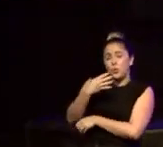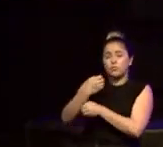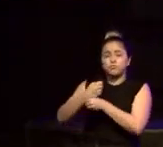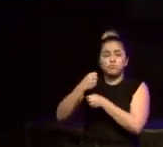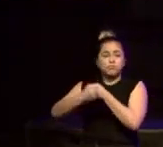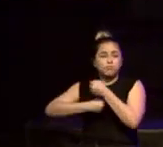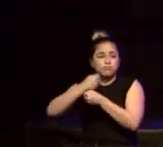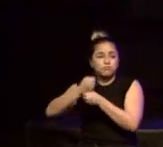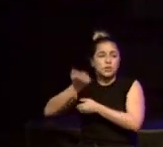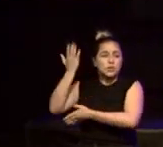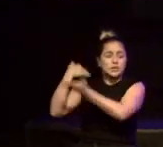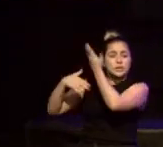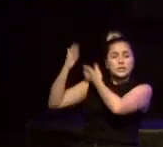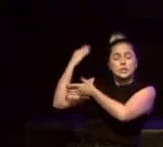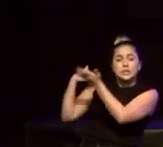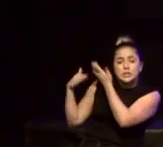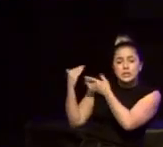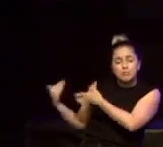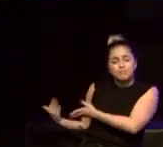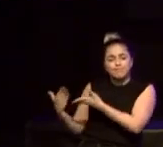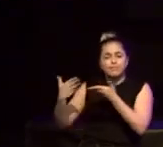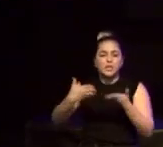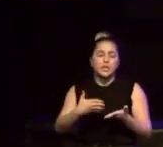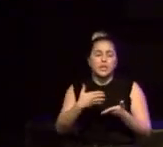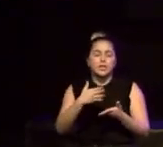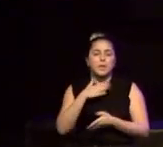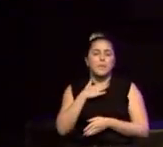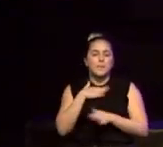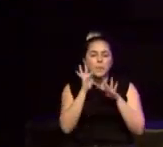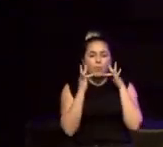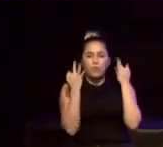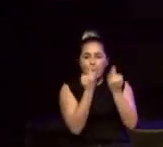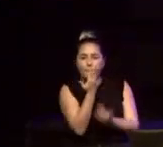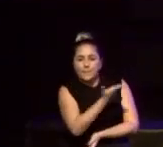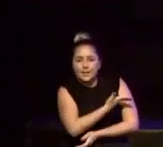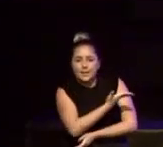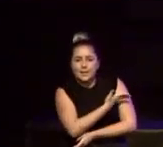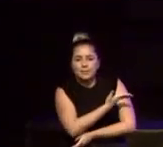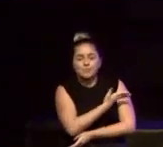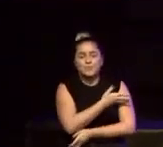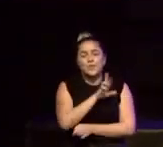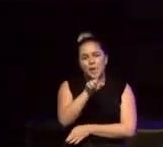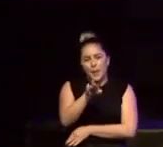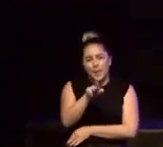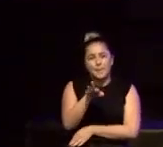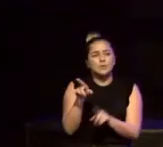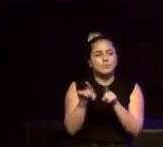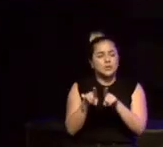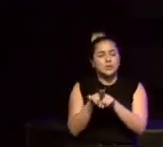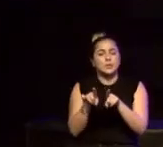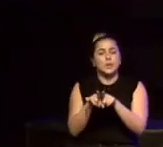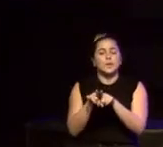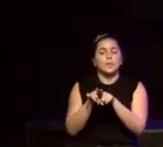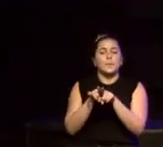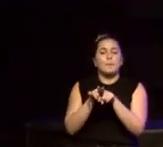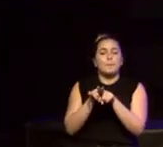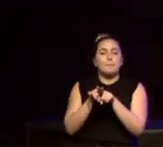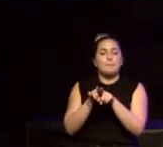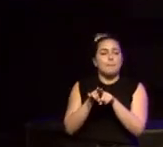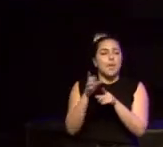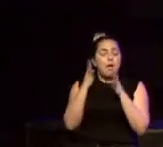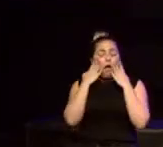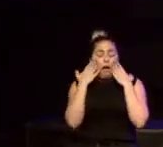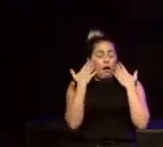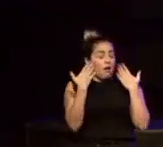eu cheguei aqui na Nova Vida, vim com uma família de amigos que hoje são nossos irmãos, Jaqueline, Fernando e Arthur, e fiquei